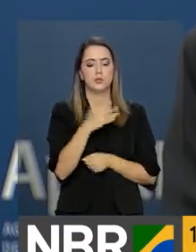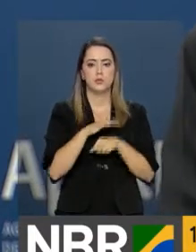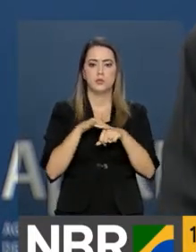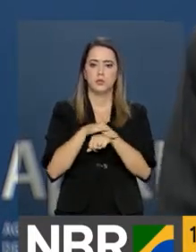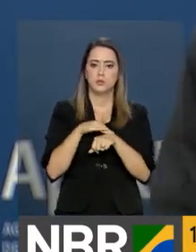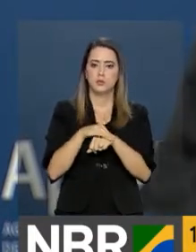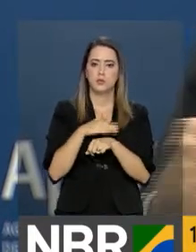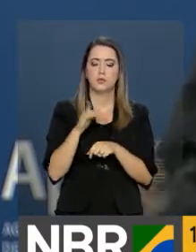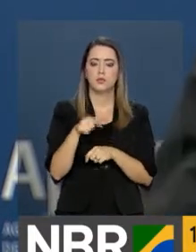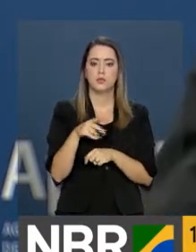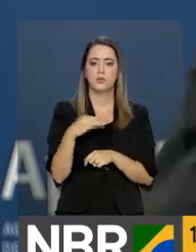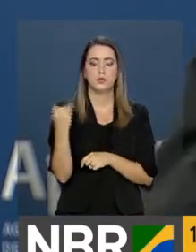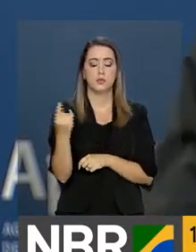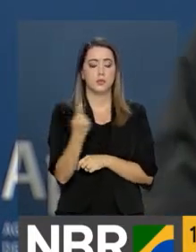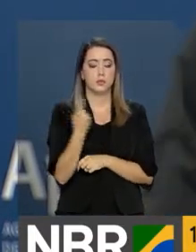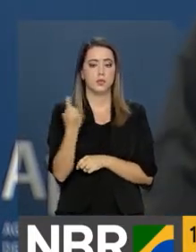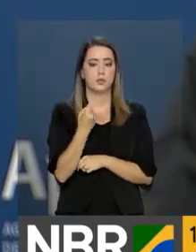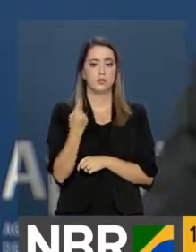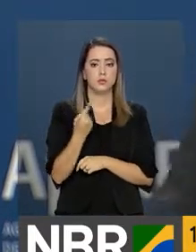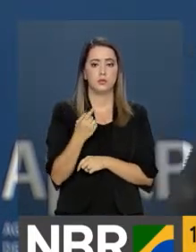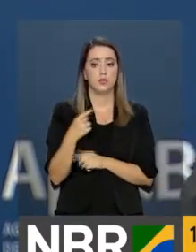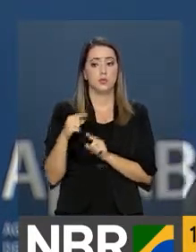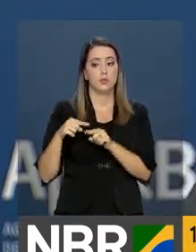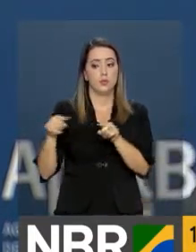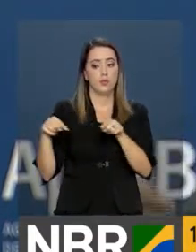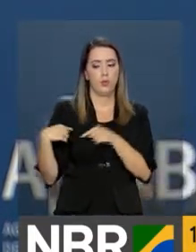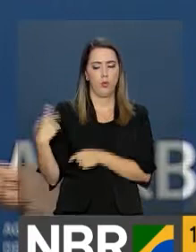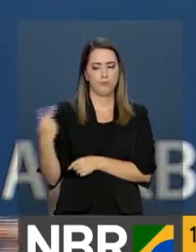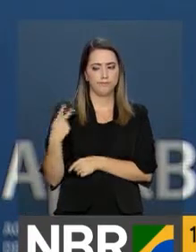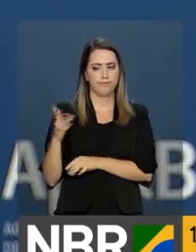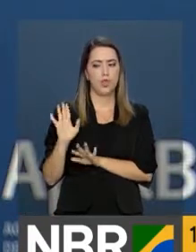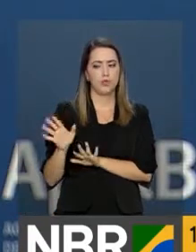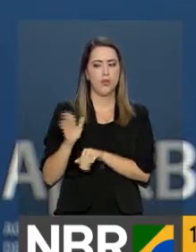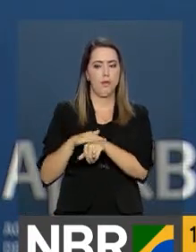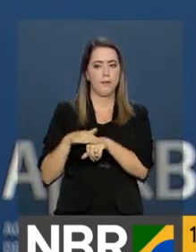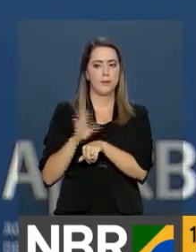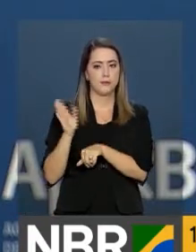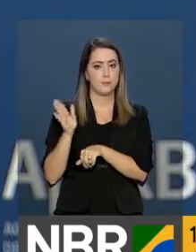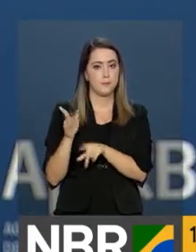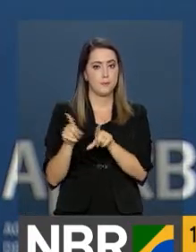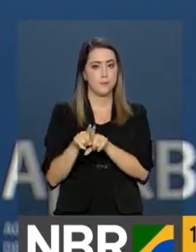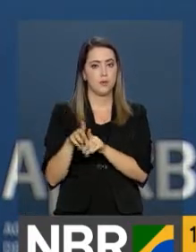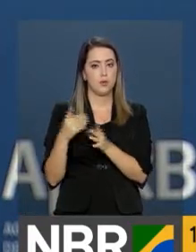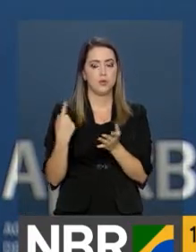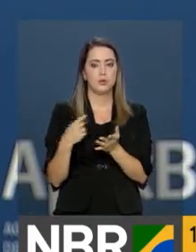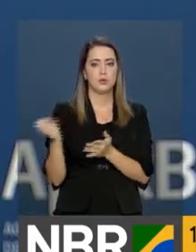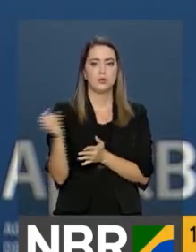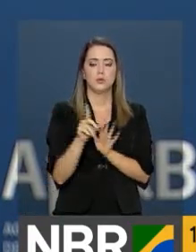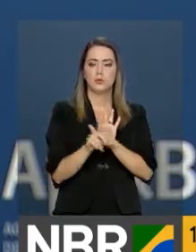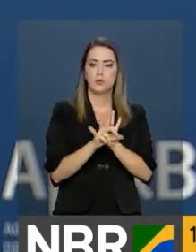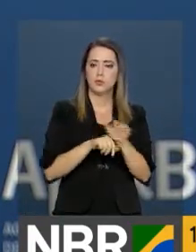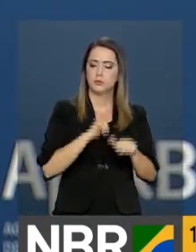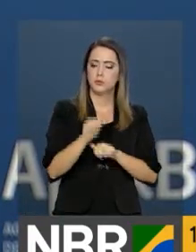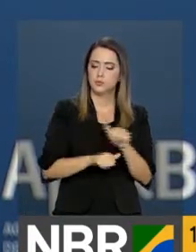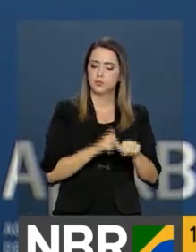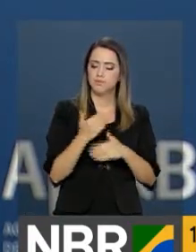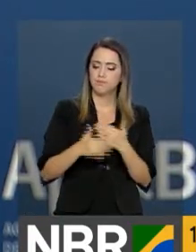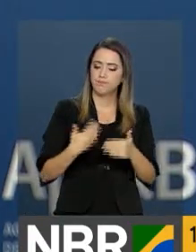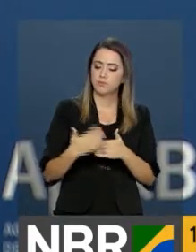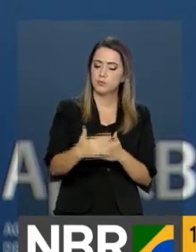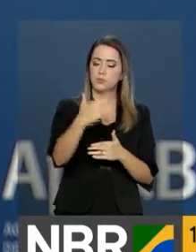conversa individual na sala ao lado. Nós estamos atualizando todos os marcos regulamentares,